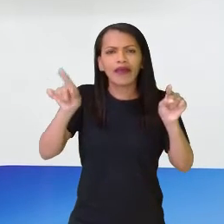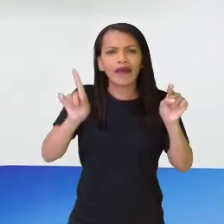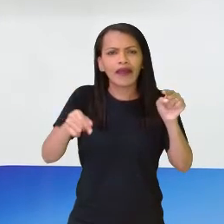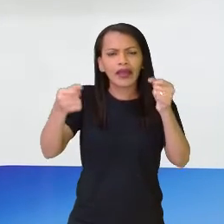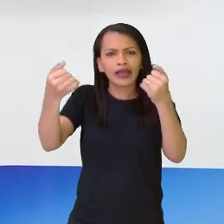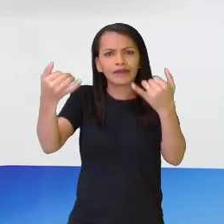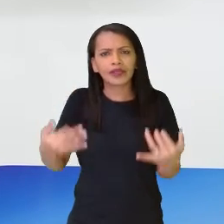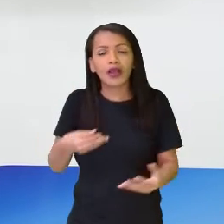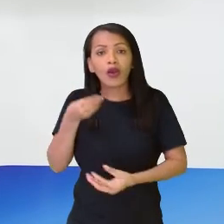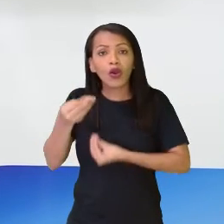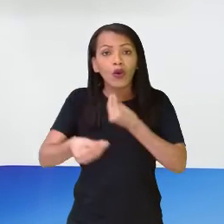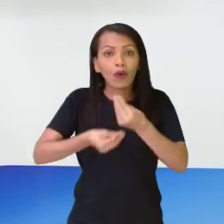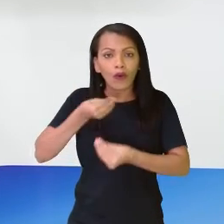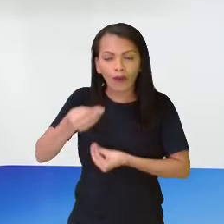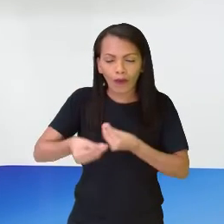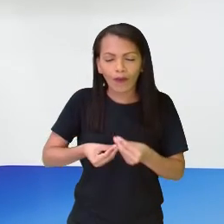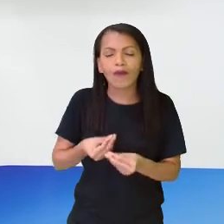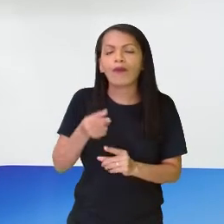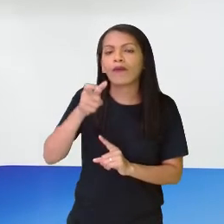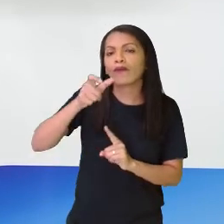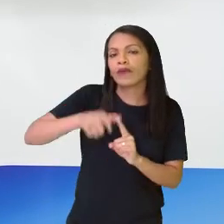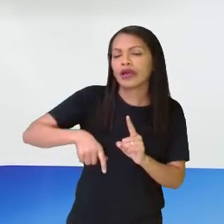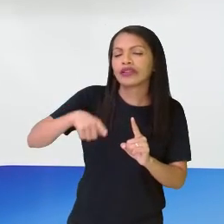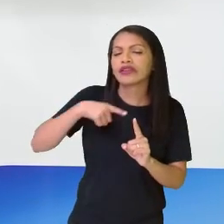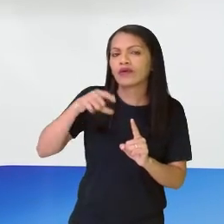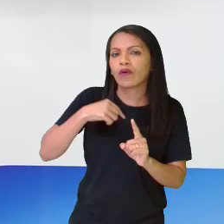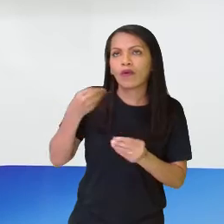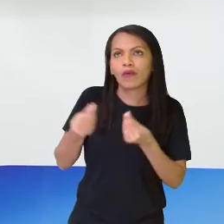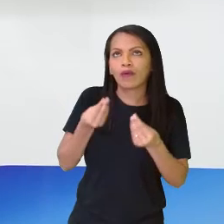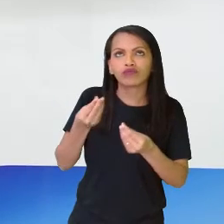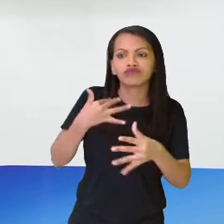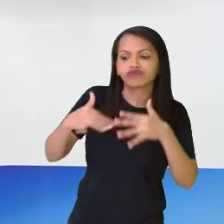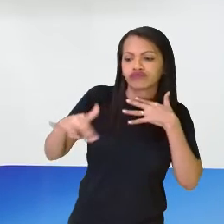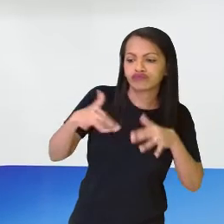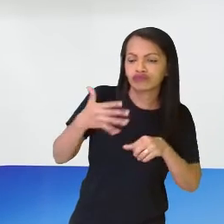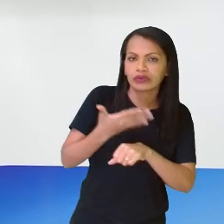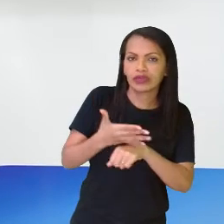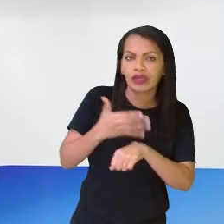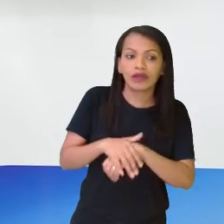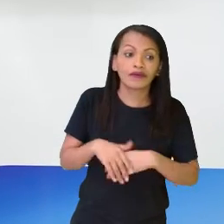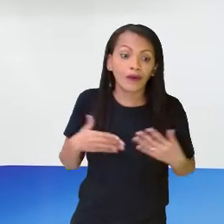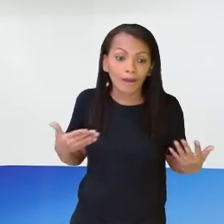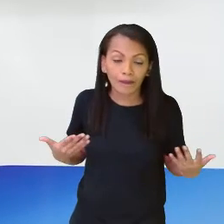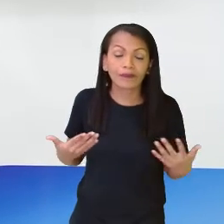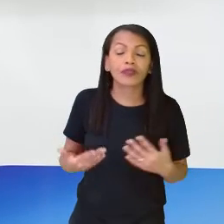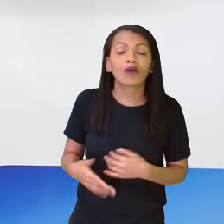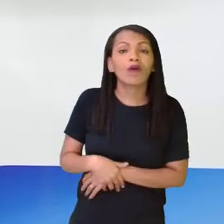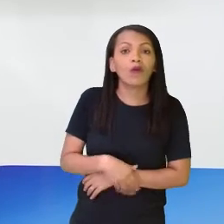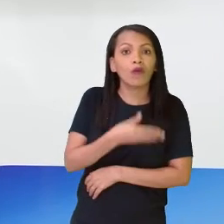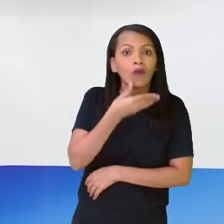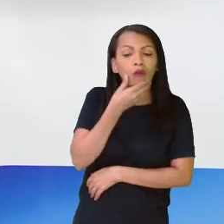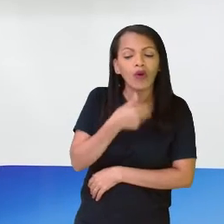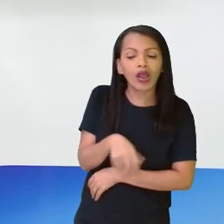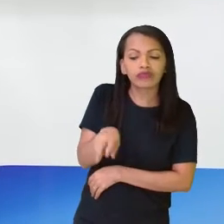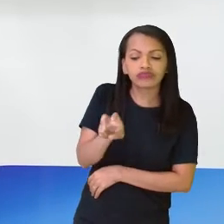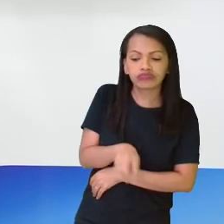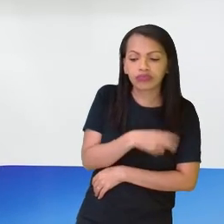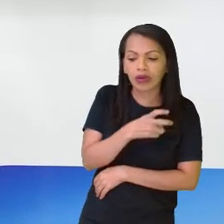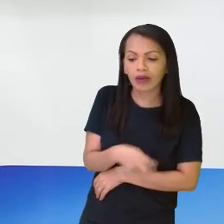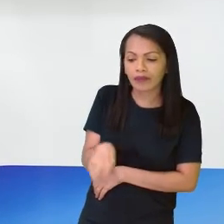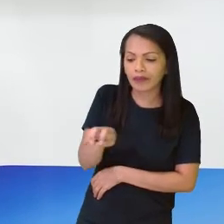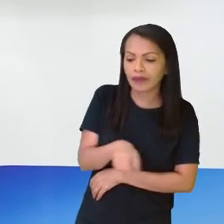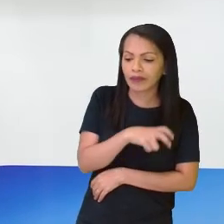personagem deve agir. É chamado de rubrica. Olha, o coronel entra assobiando alegremente, carregando